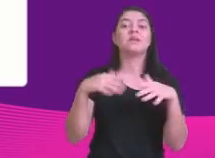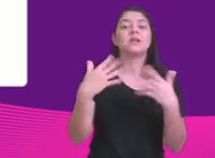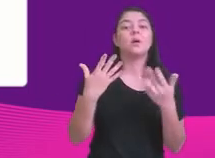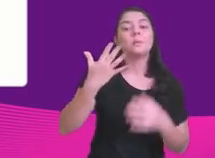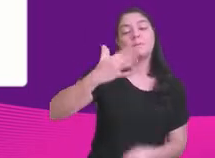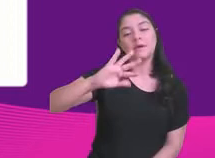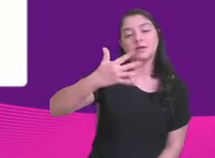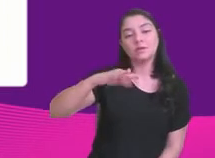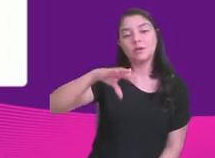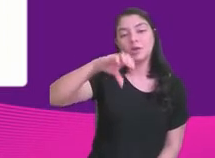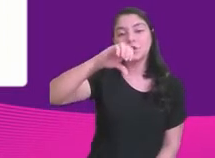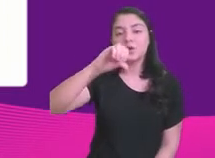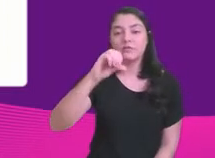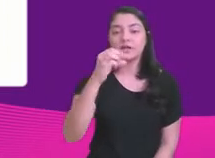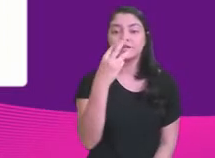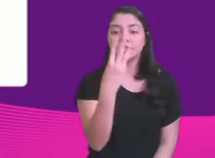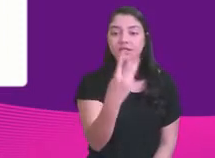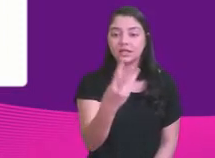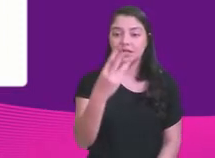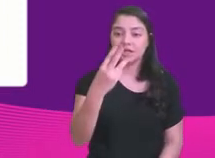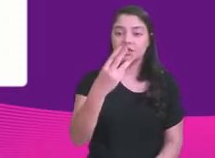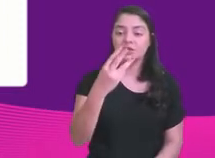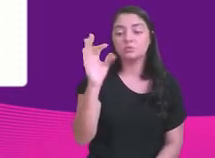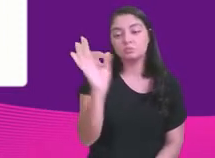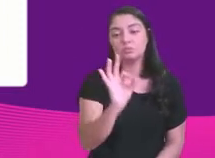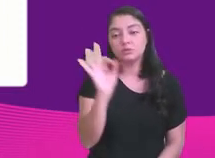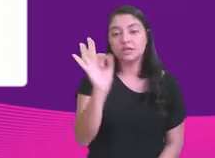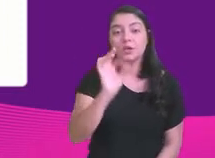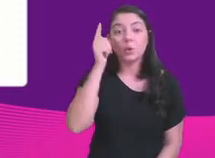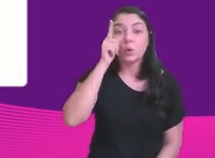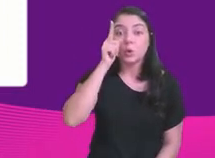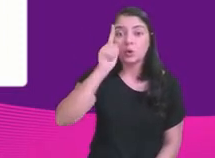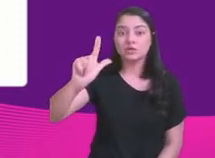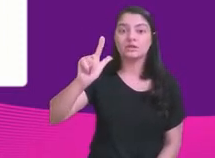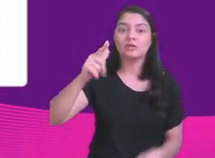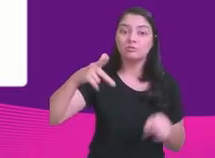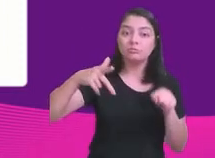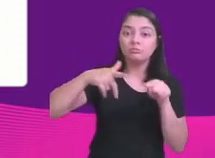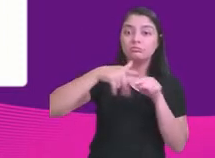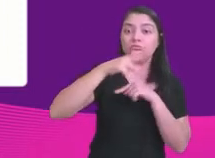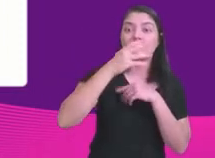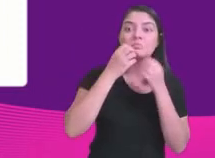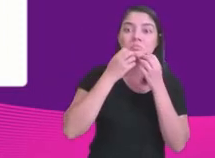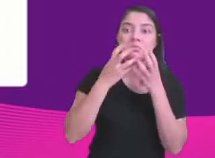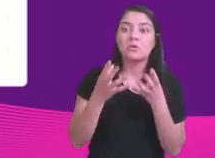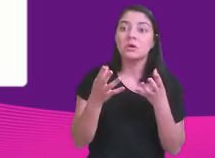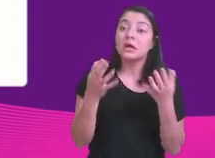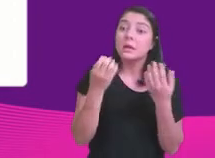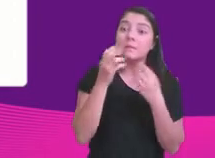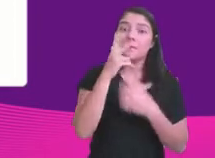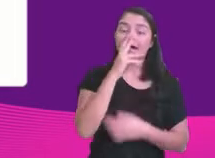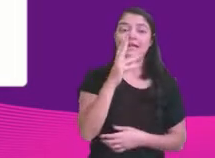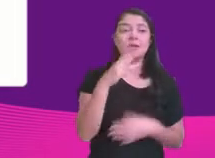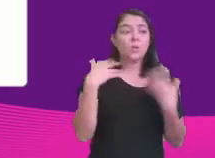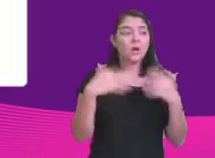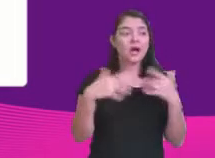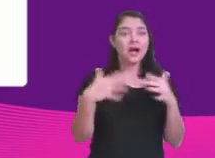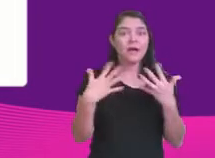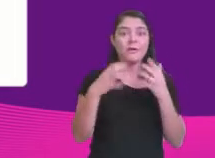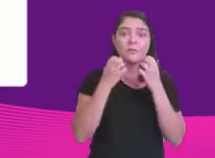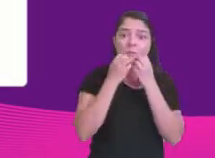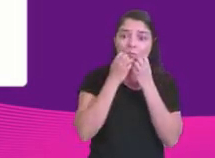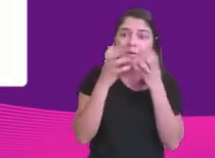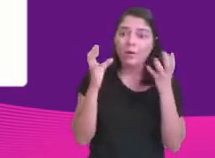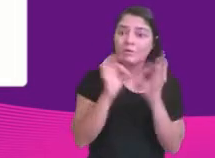93% dos casos conseguiu-se uma ressecção R0. Isso parecia extremamente promissor. Até que, o